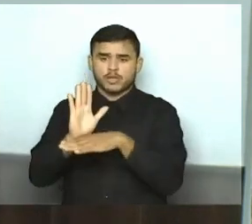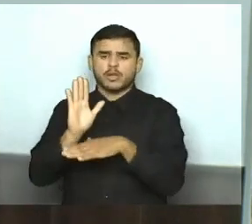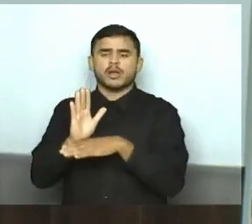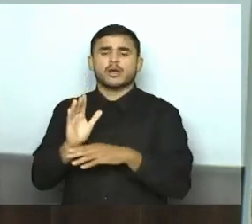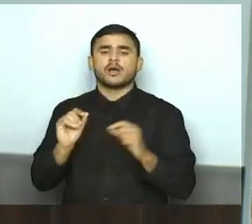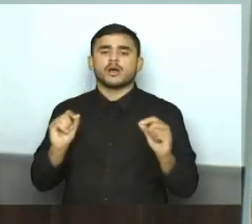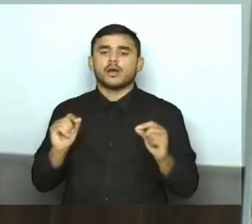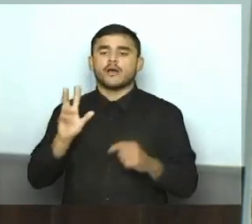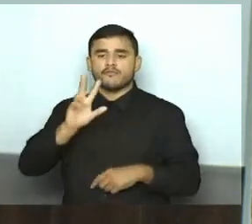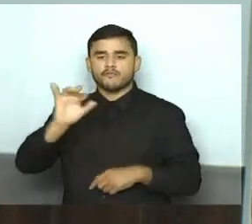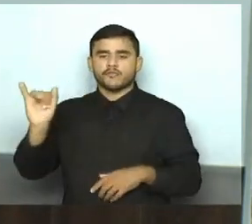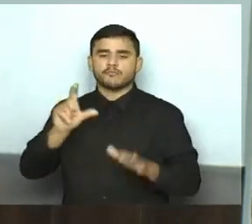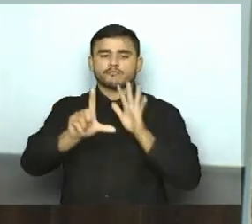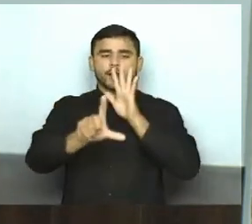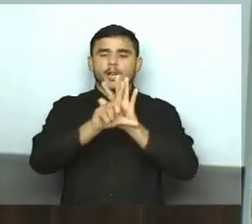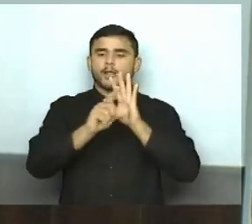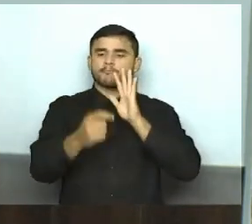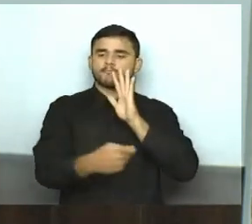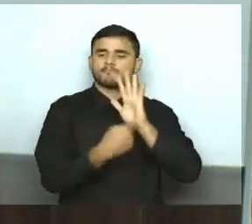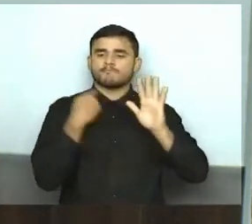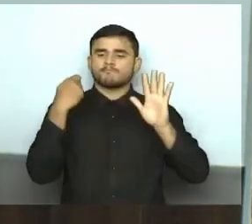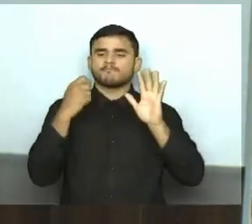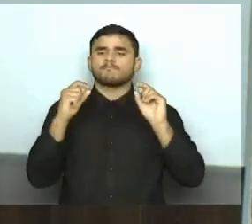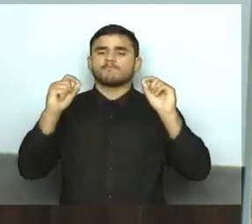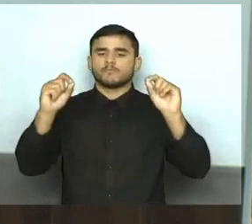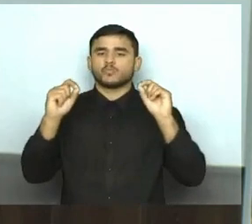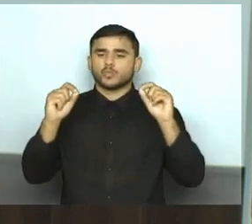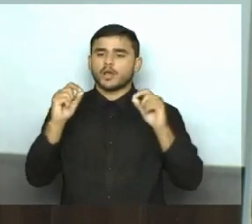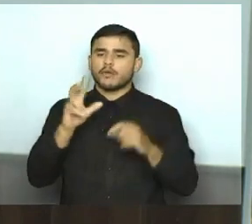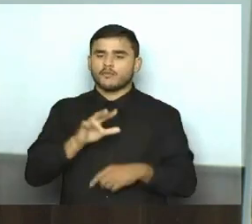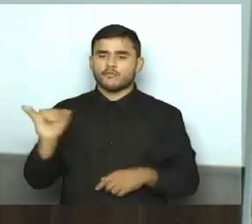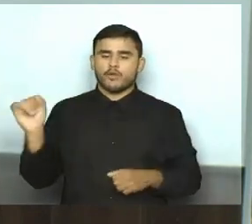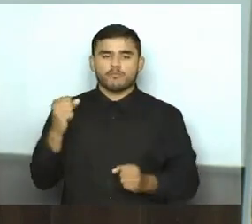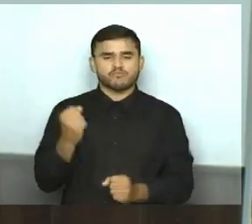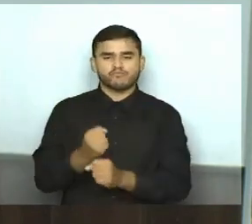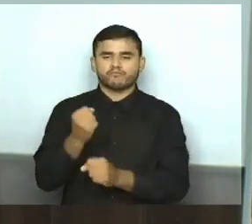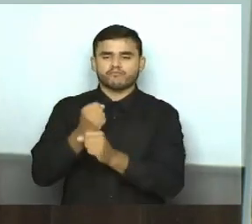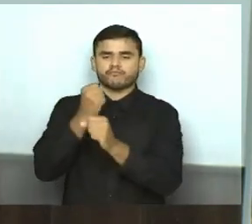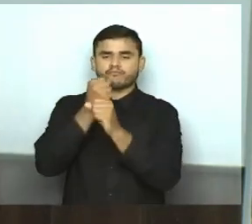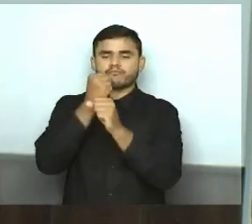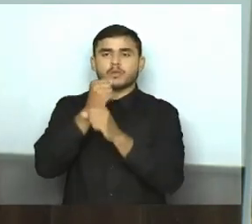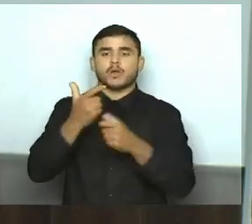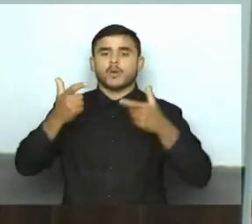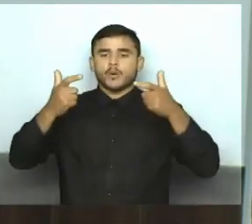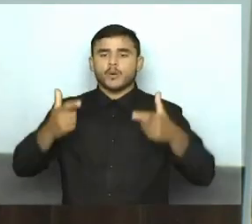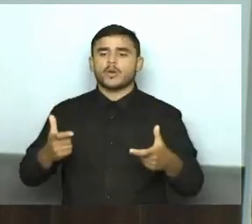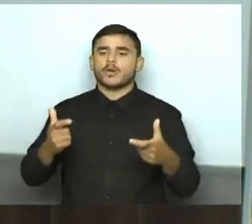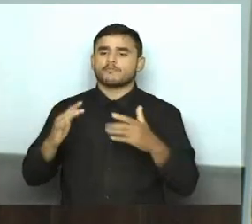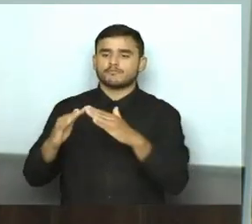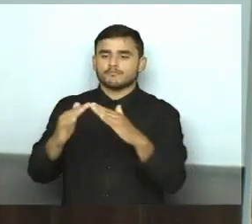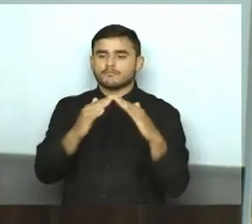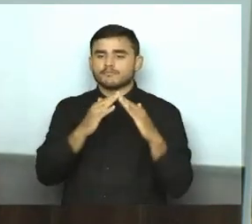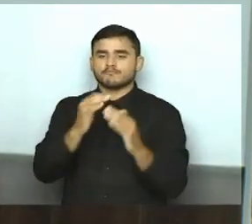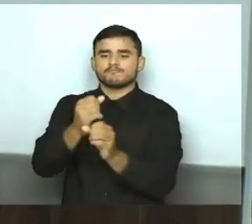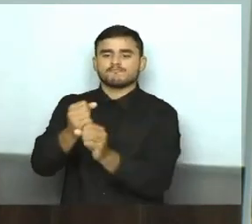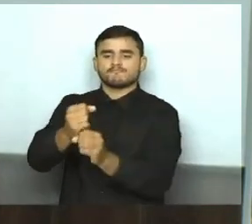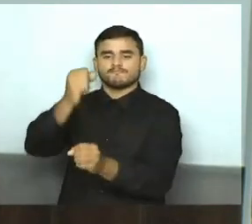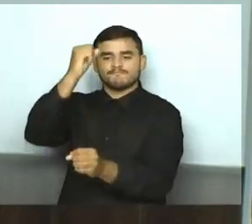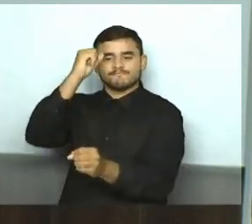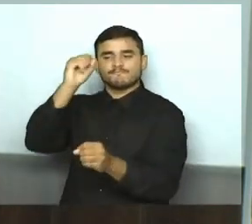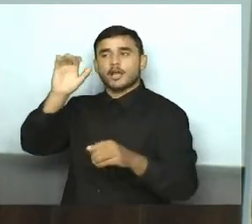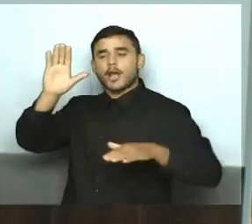incentivos fiscais para revitalizar a nossa Praia de Iracema, Praia de Iracema de todos, Praia de Iracema que nós